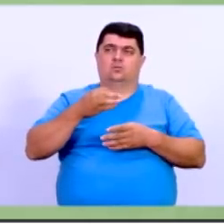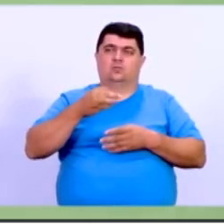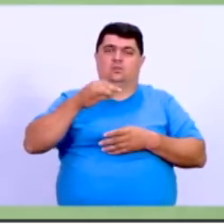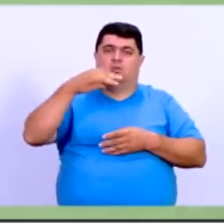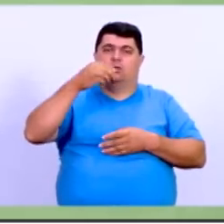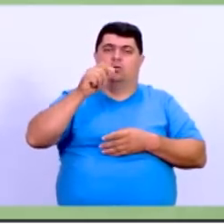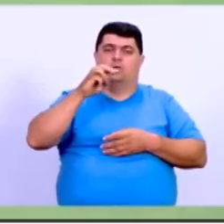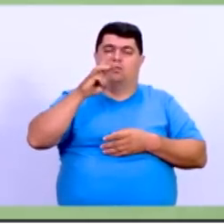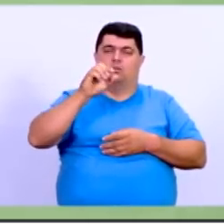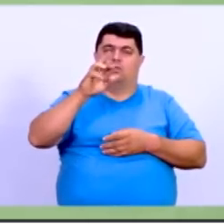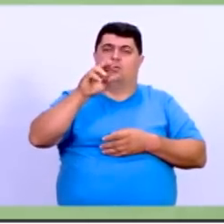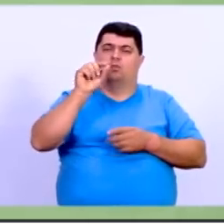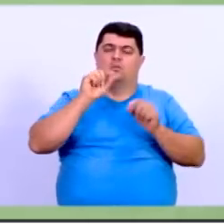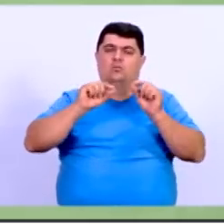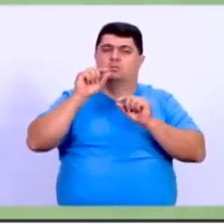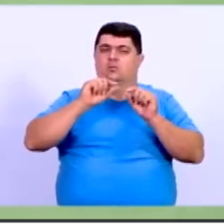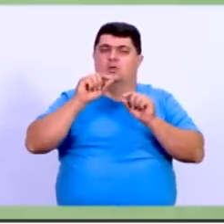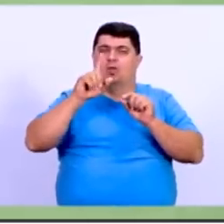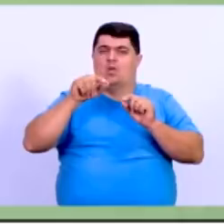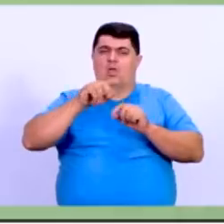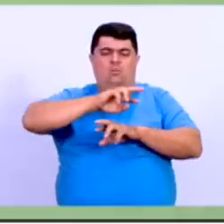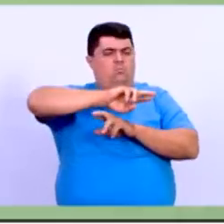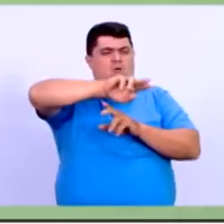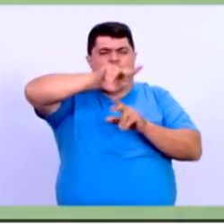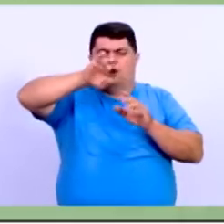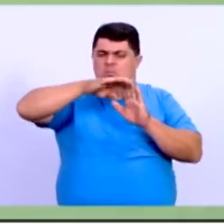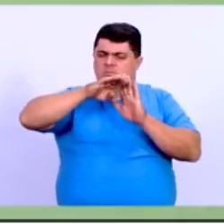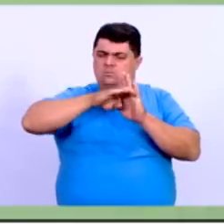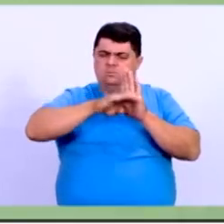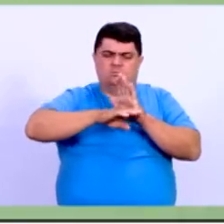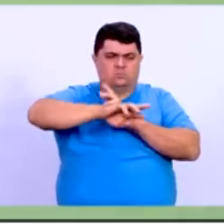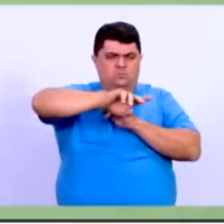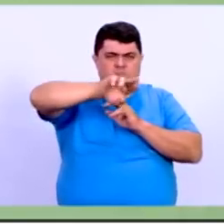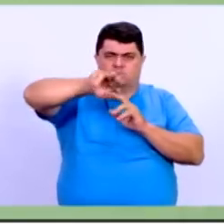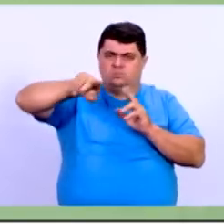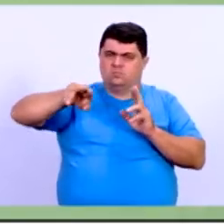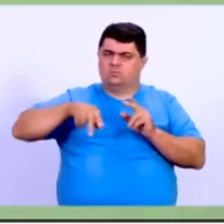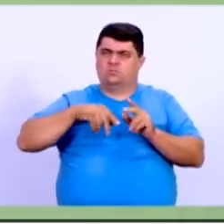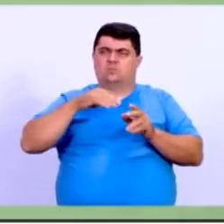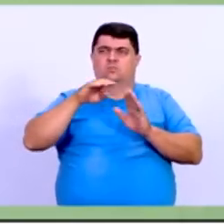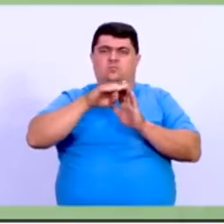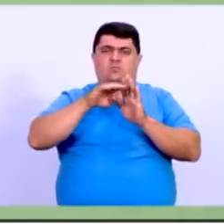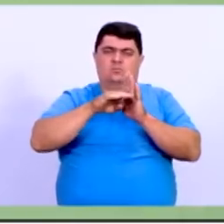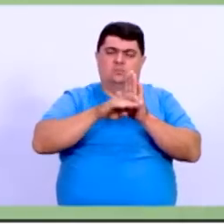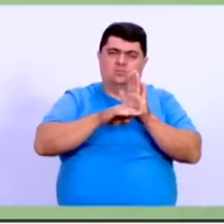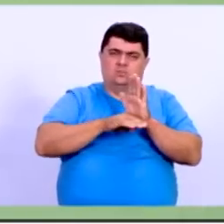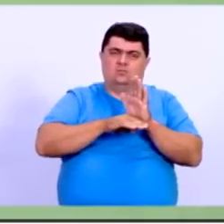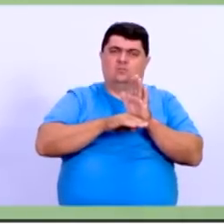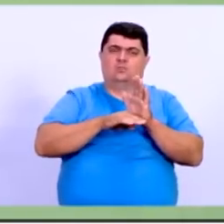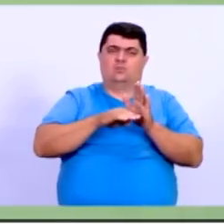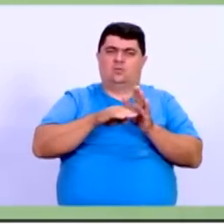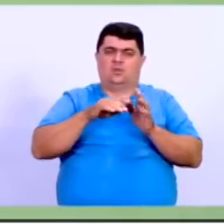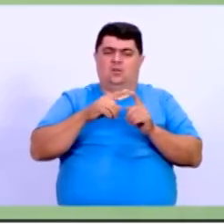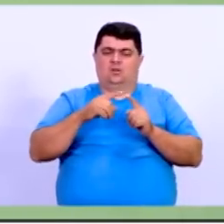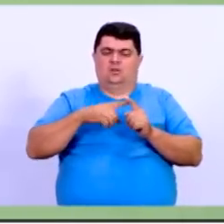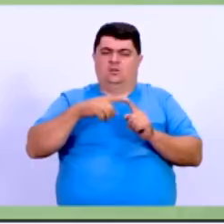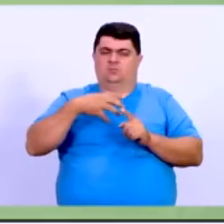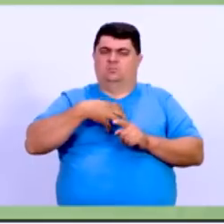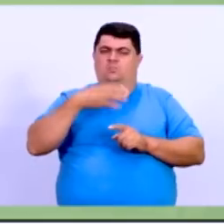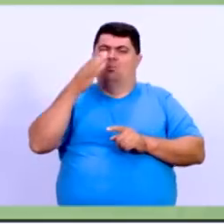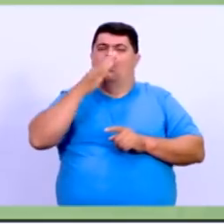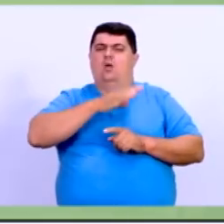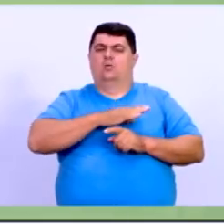malwares, né? Já falamos para vocês aqui, os malwares são vários, né? Um conjunto de programas mal intencionados,